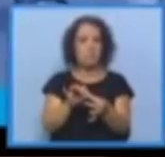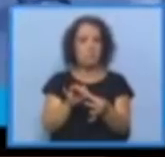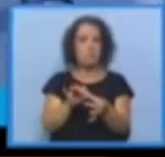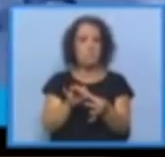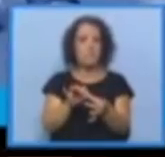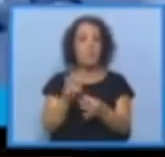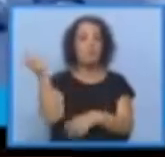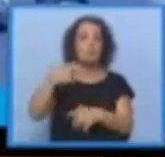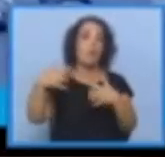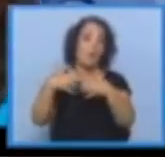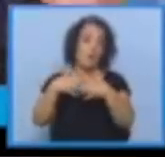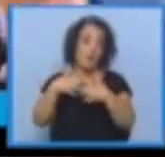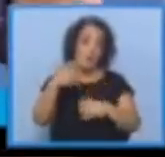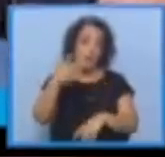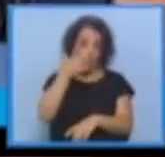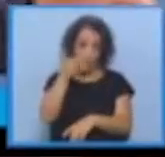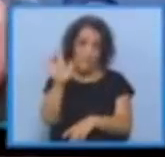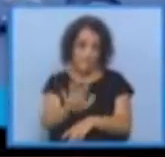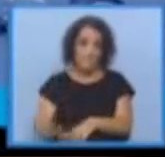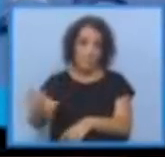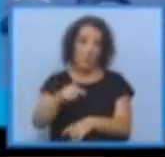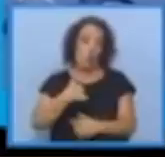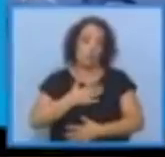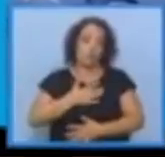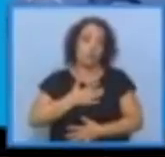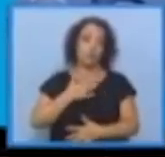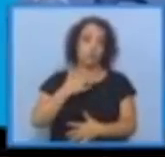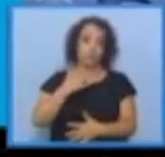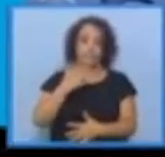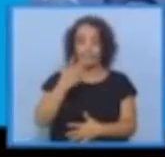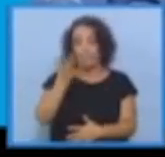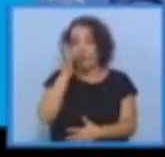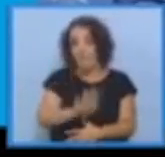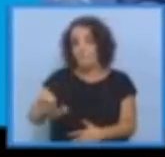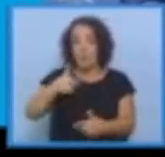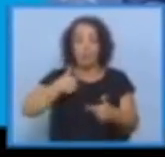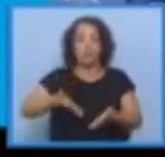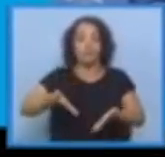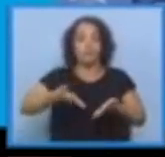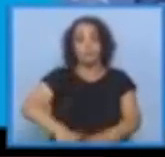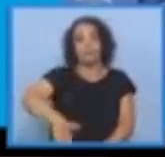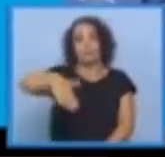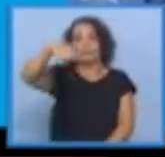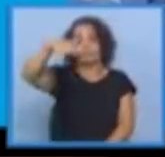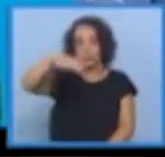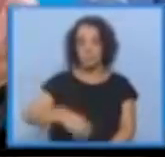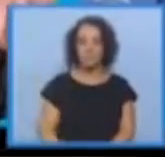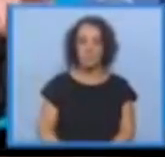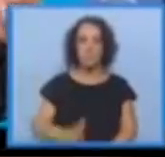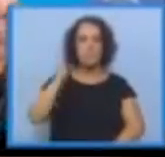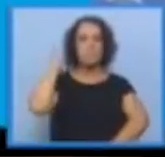a Guerra da África, não é? E eu era um homem da África, que fui lá criado, não é? E de um momento para o